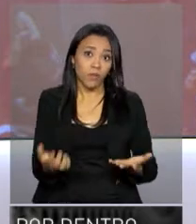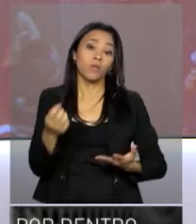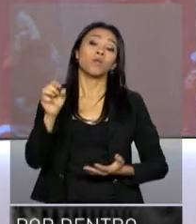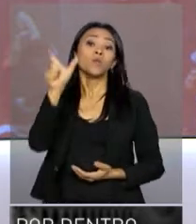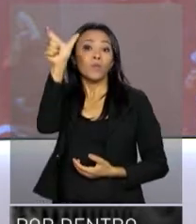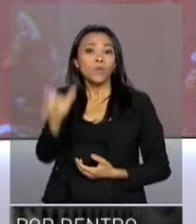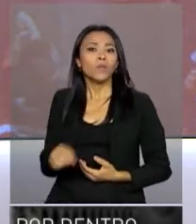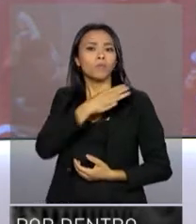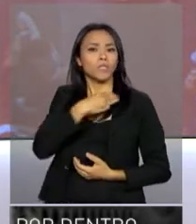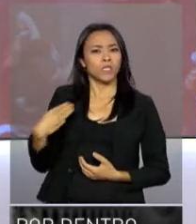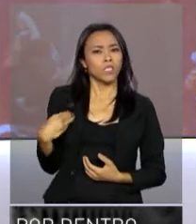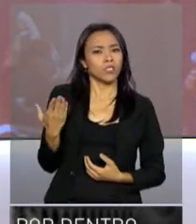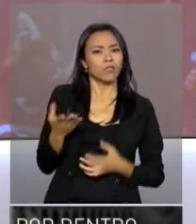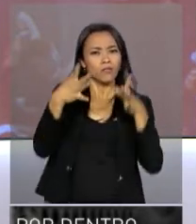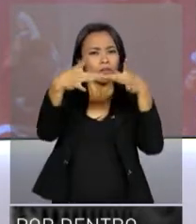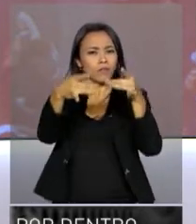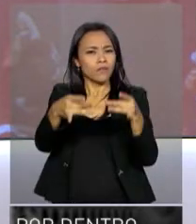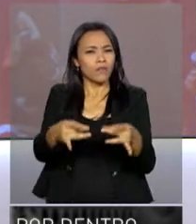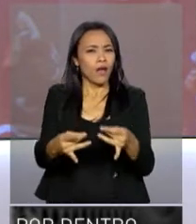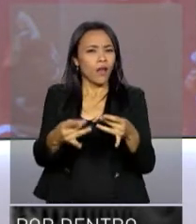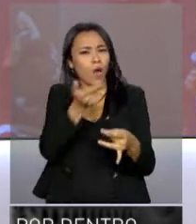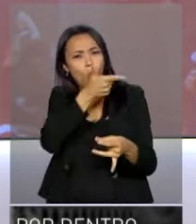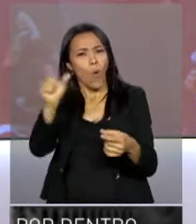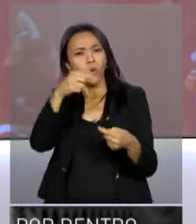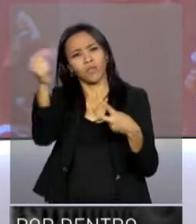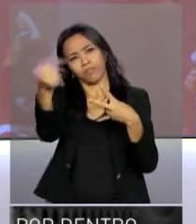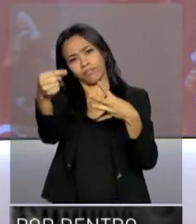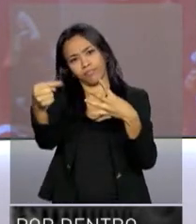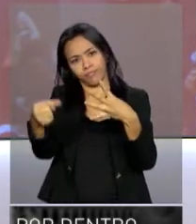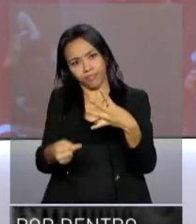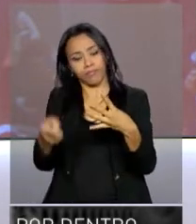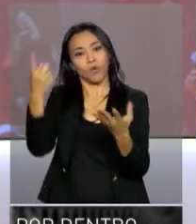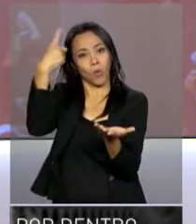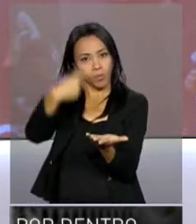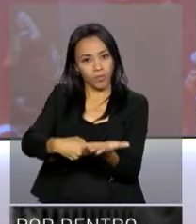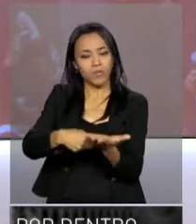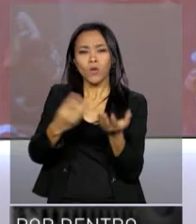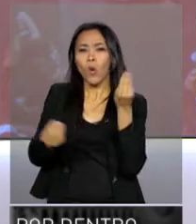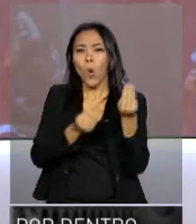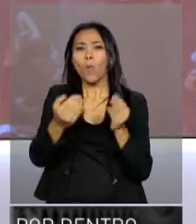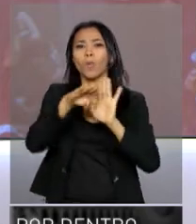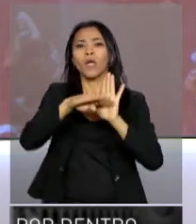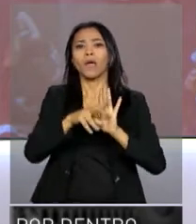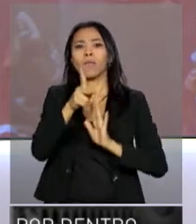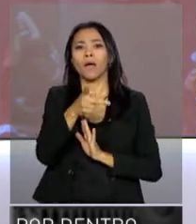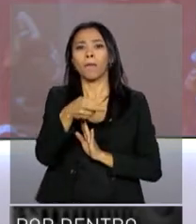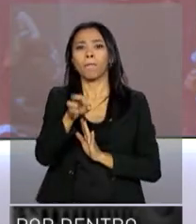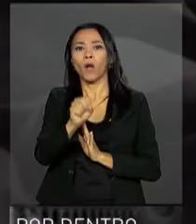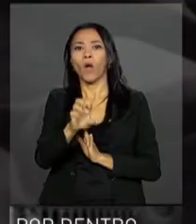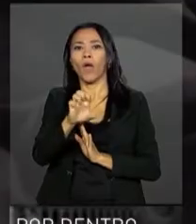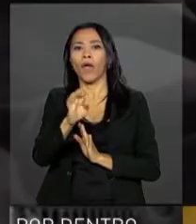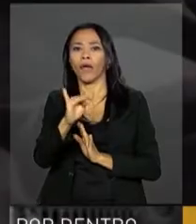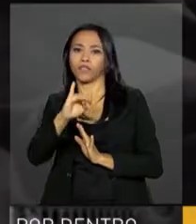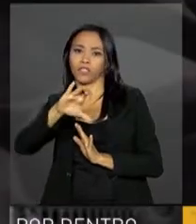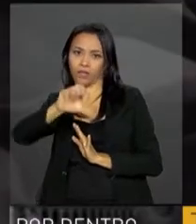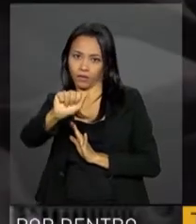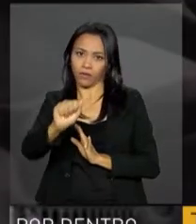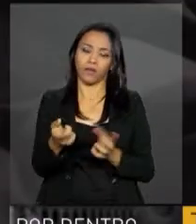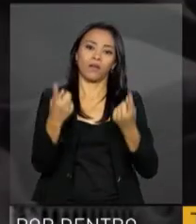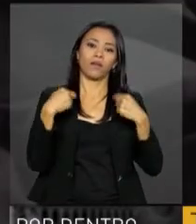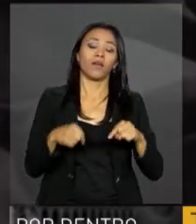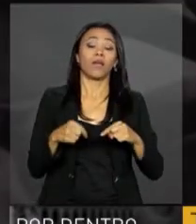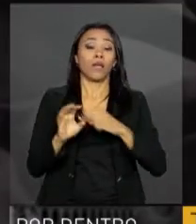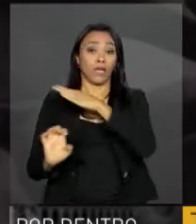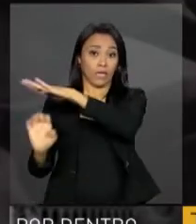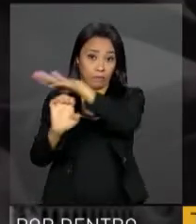ministro Torquato Jardim detalha para a gente outras ações da pasta, como o programa Proética. Empresas privadas